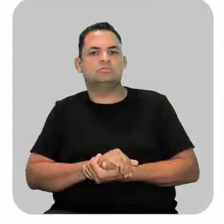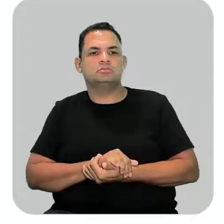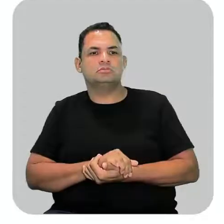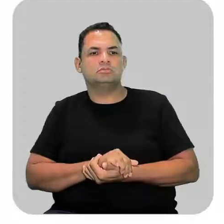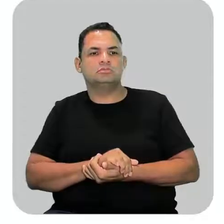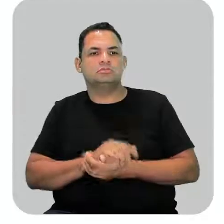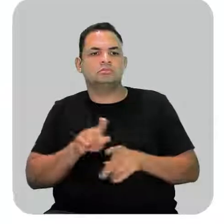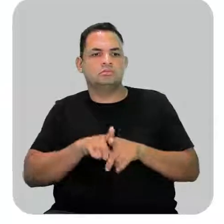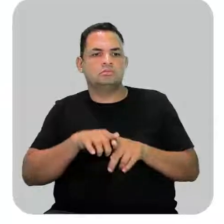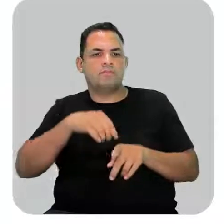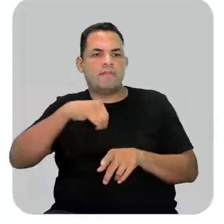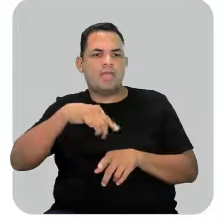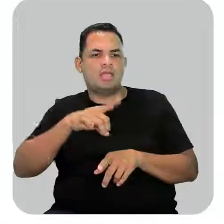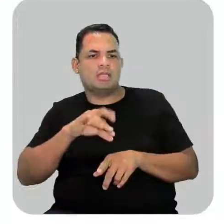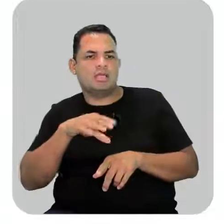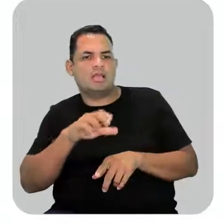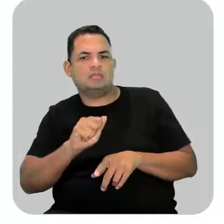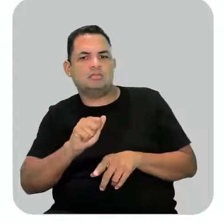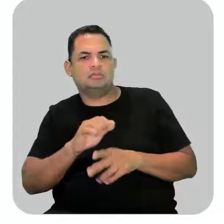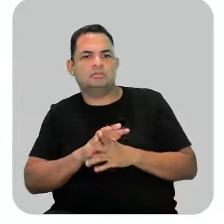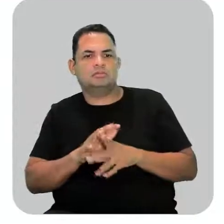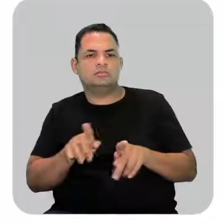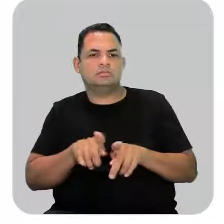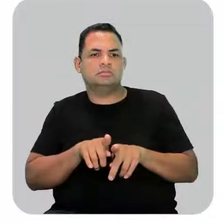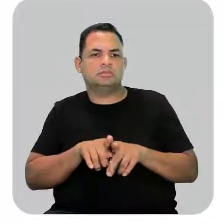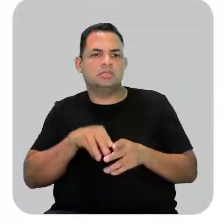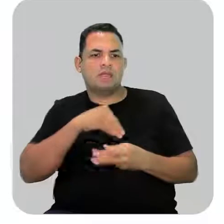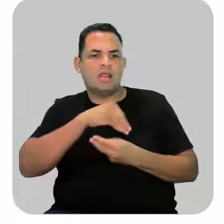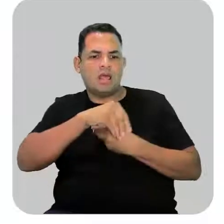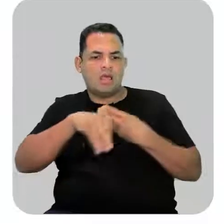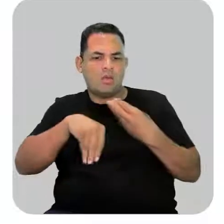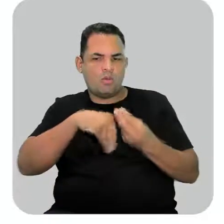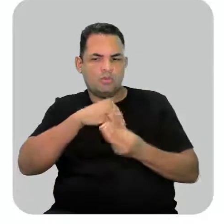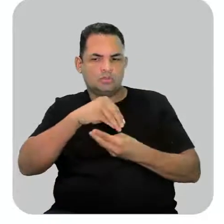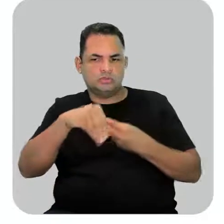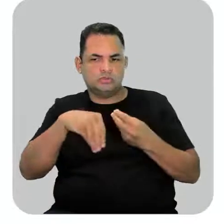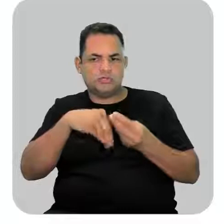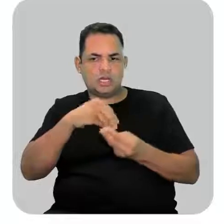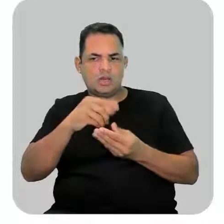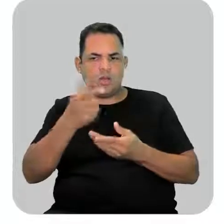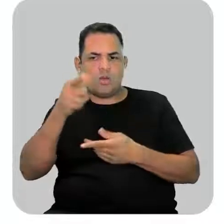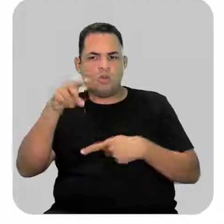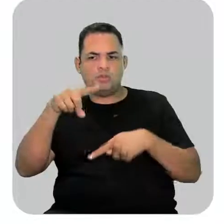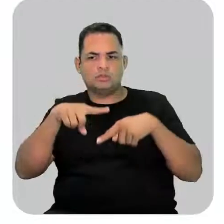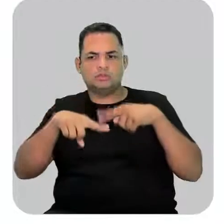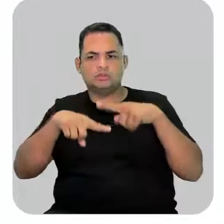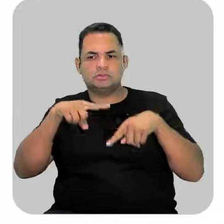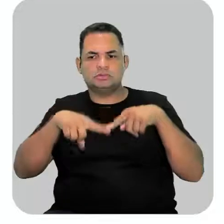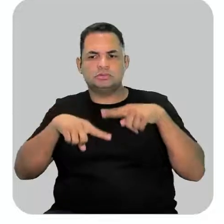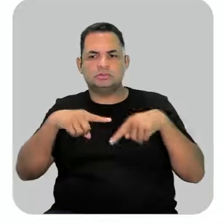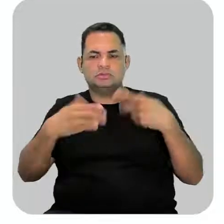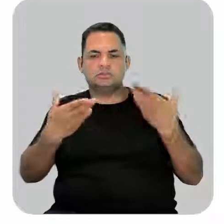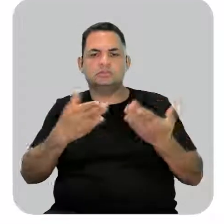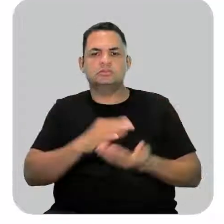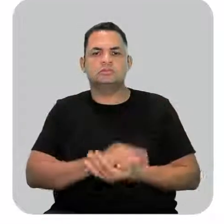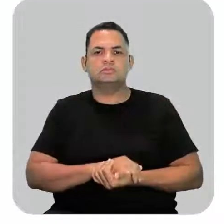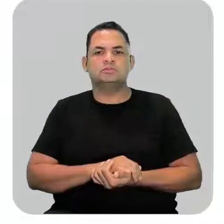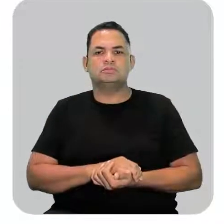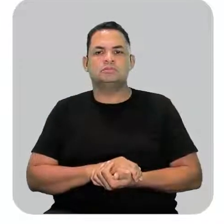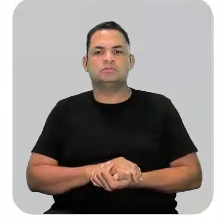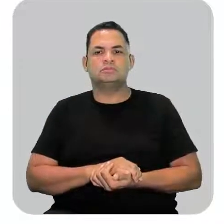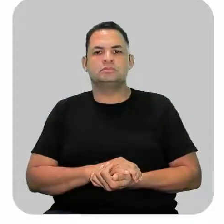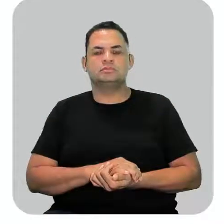metanol, que ele deu como exemplo do uso dele como solvente, tá? No caso, para síntese de